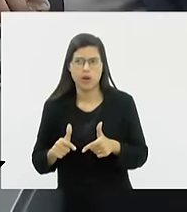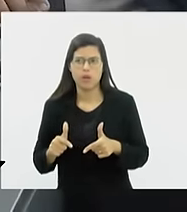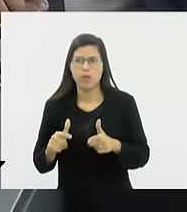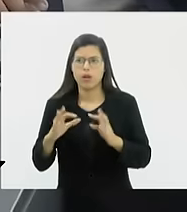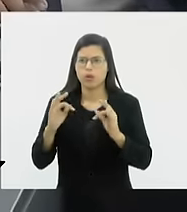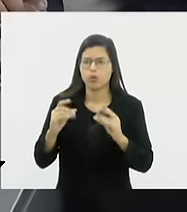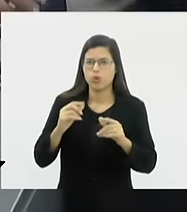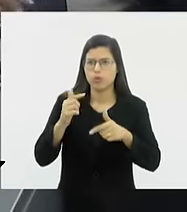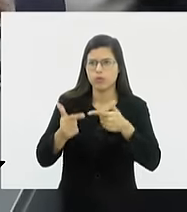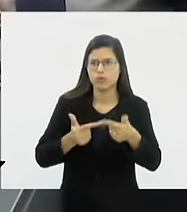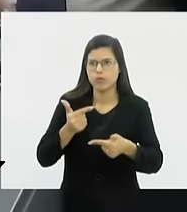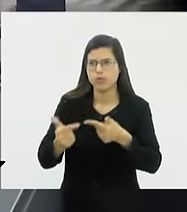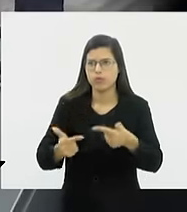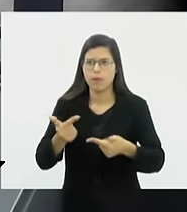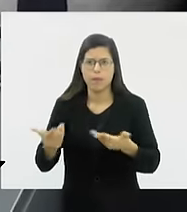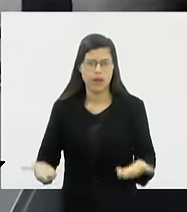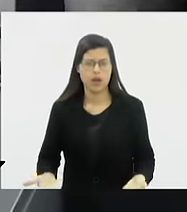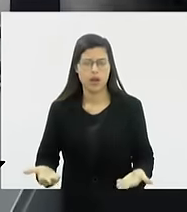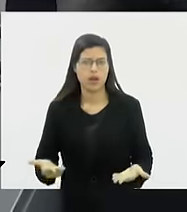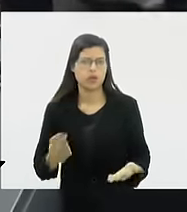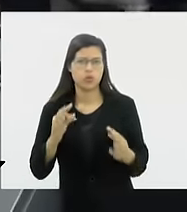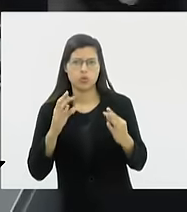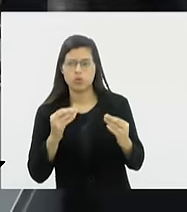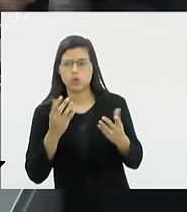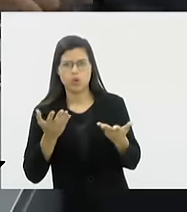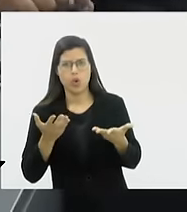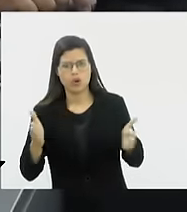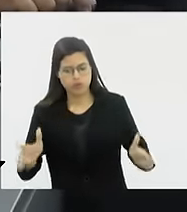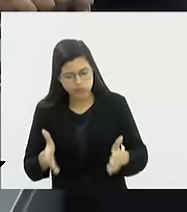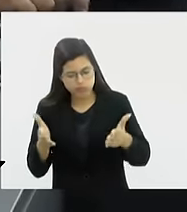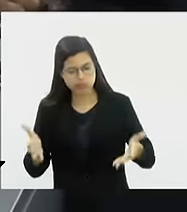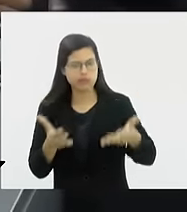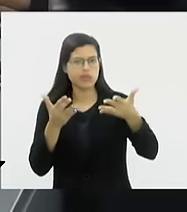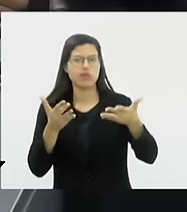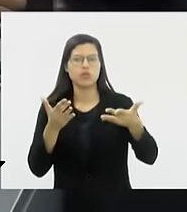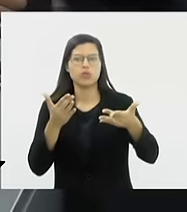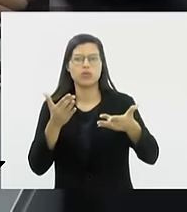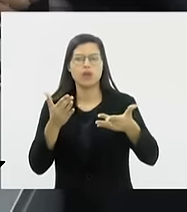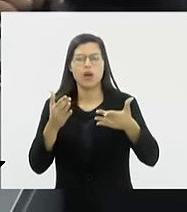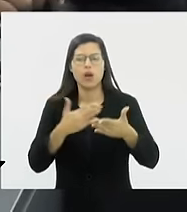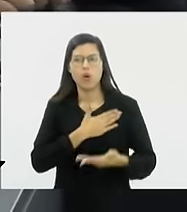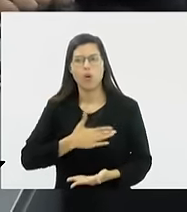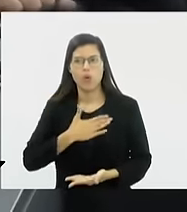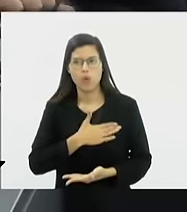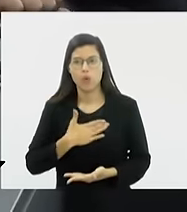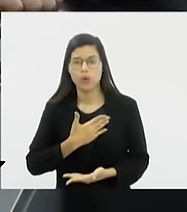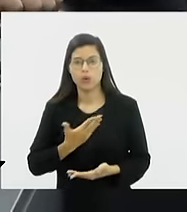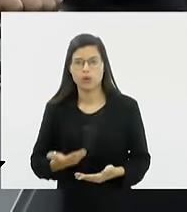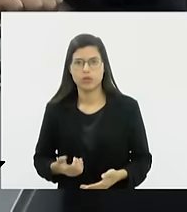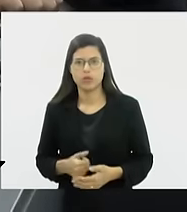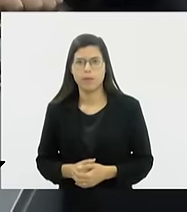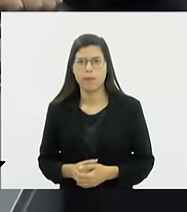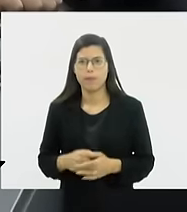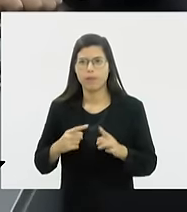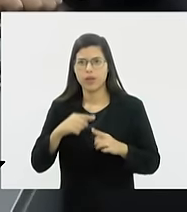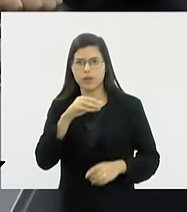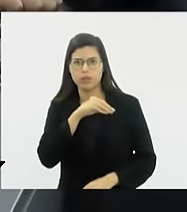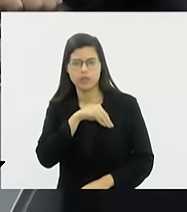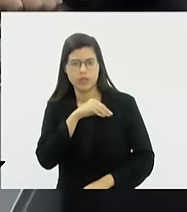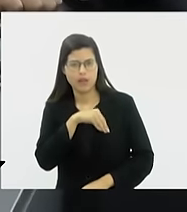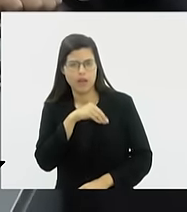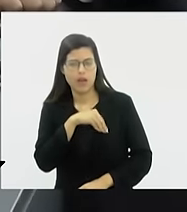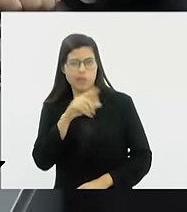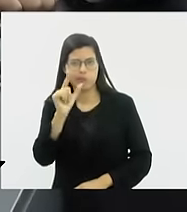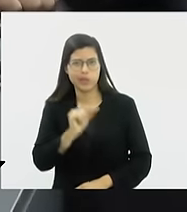vai trabalhar incentivado. Todo mundo gosta de estar, né, incentivado, gosta de estar realmente, poxa, bem, mas com o salário irrisório que eles ganham e